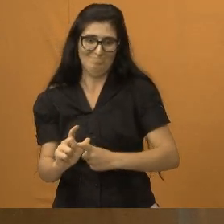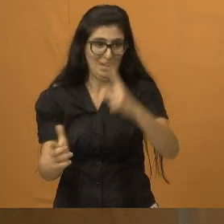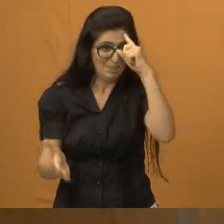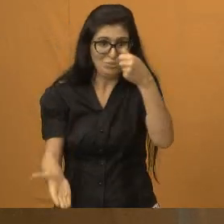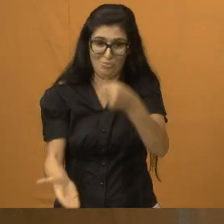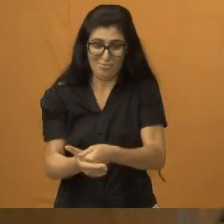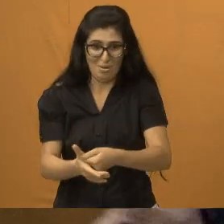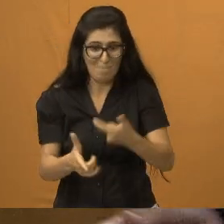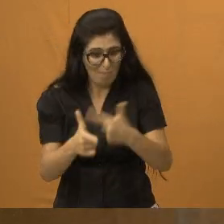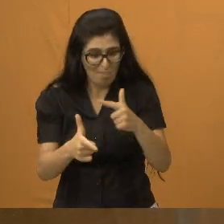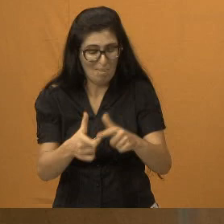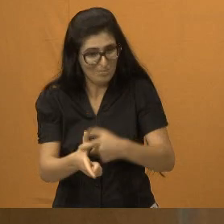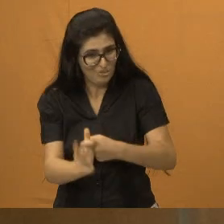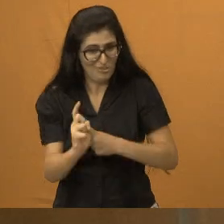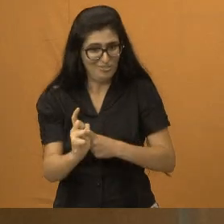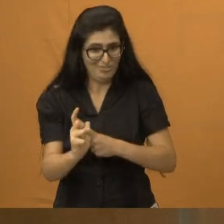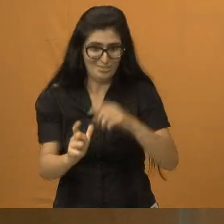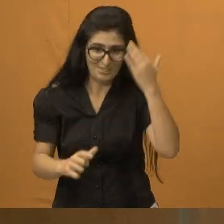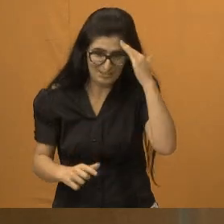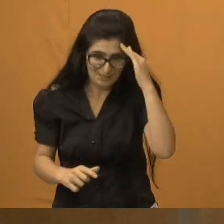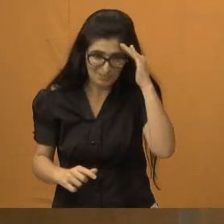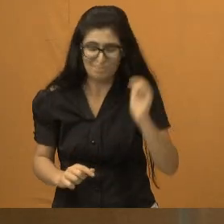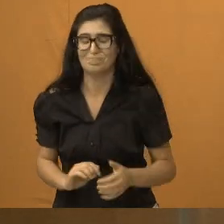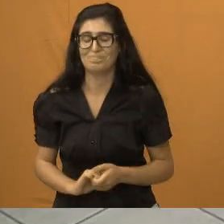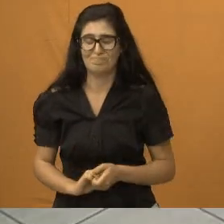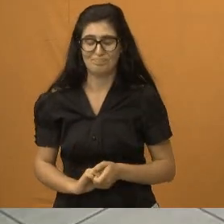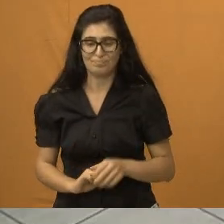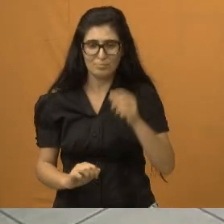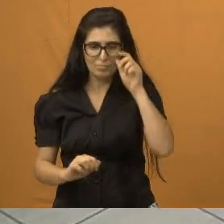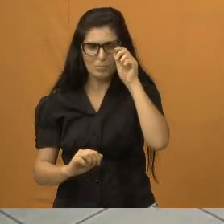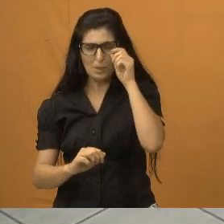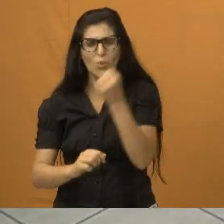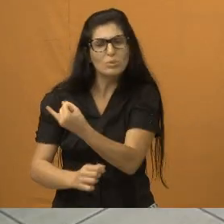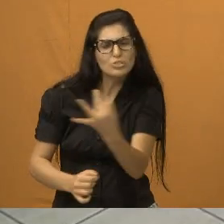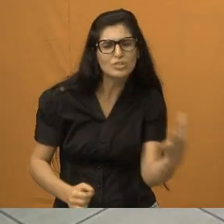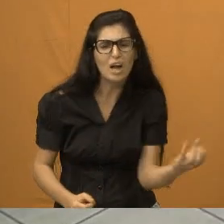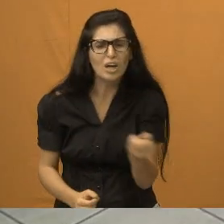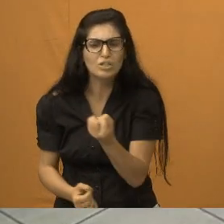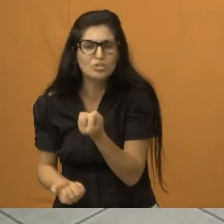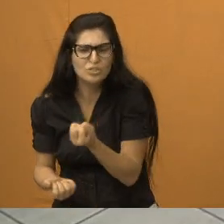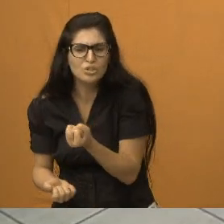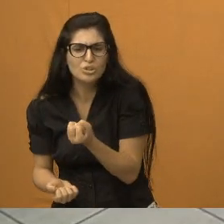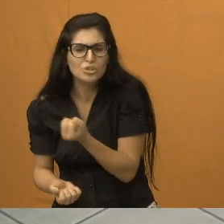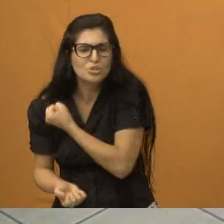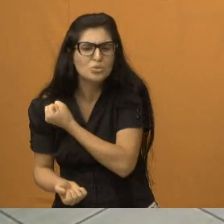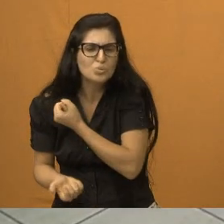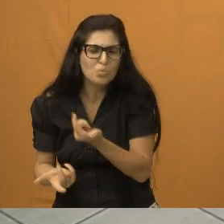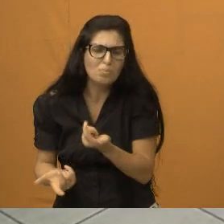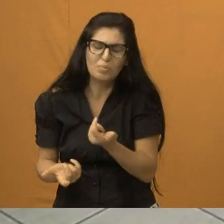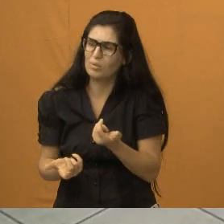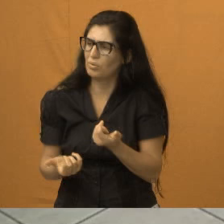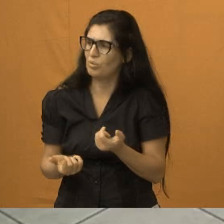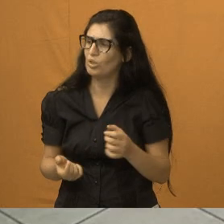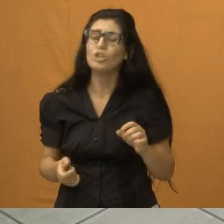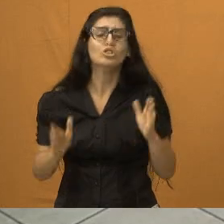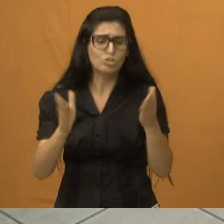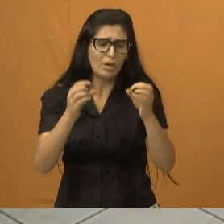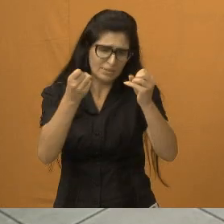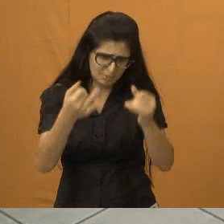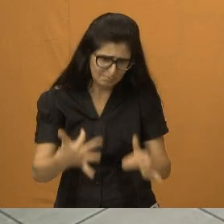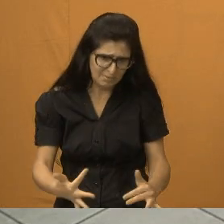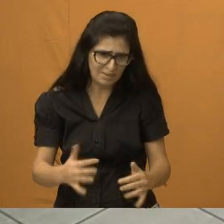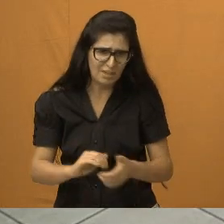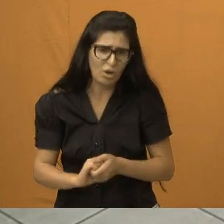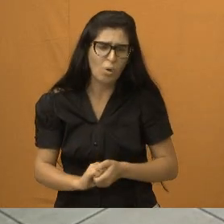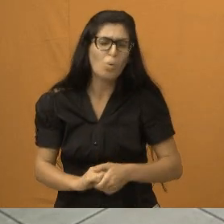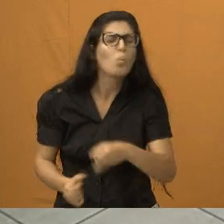dia. Em termos de numéricos, você tem então, o numérico o que eu tenho para vocês aqui foi previsto 65.